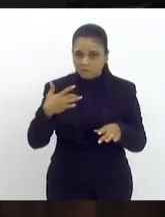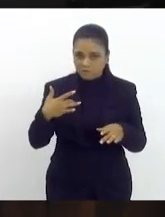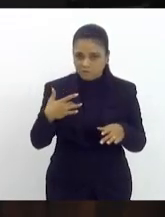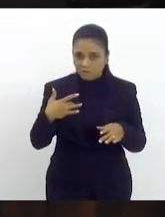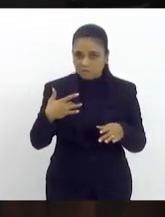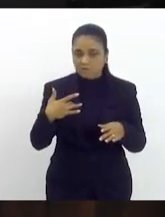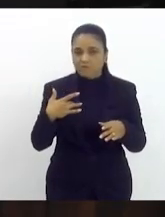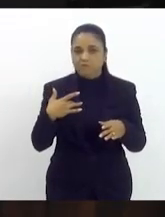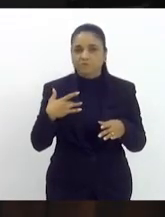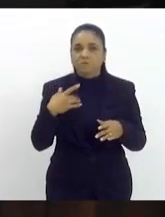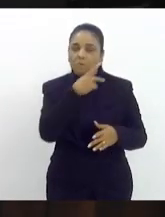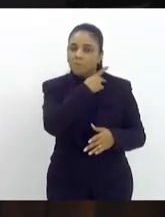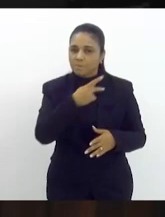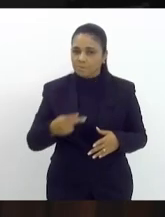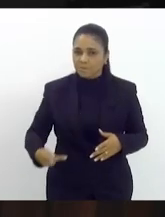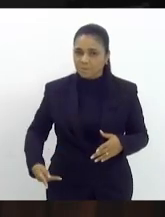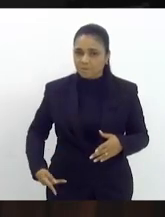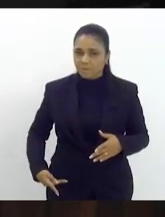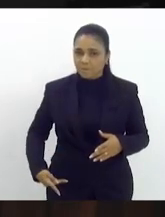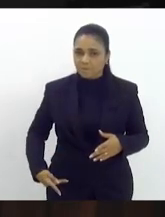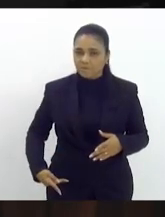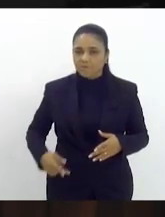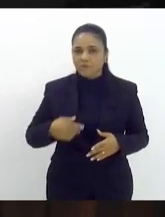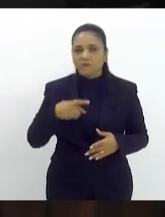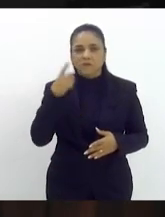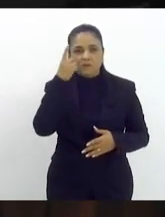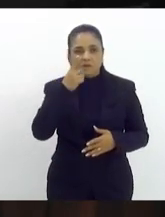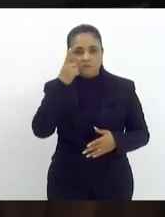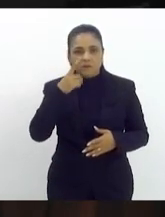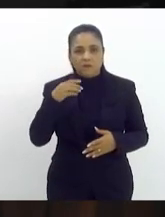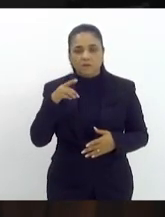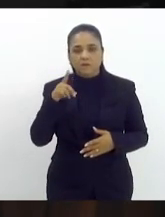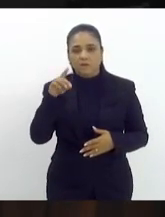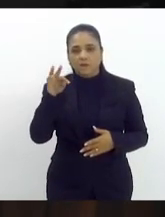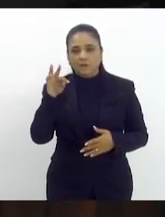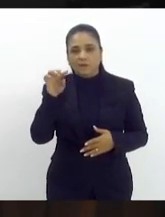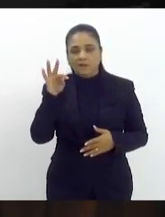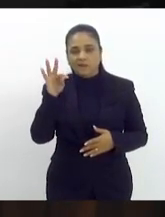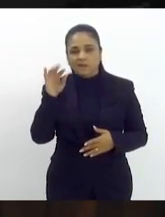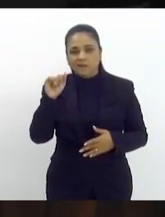nosso presidente, deputado Tony Vieira, por favor.